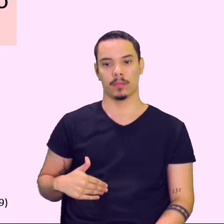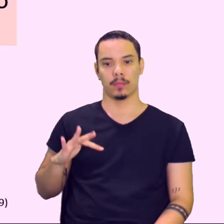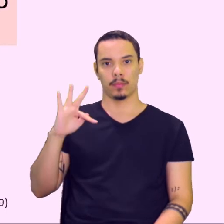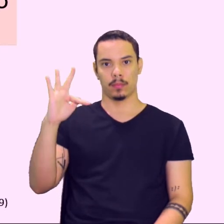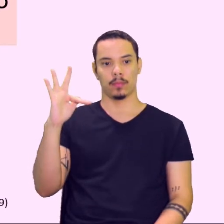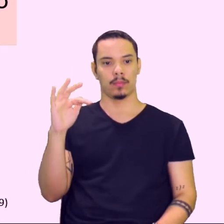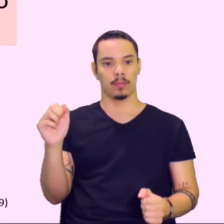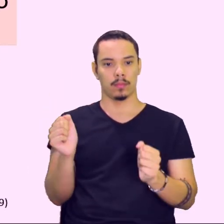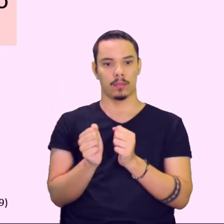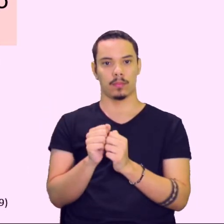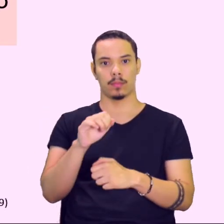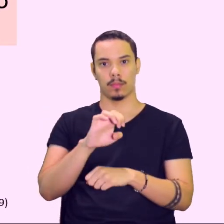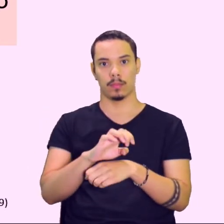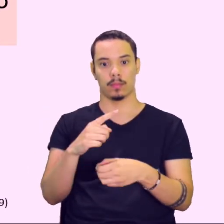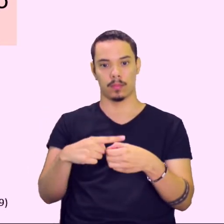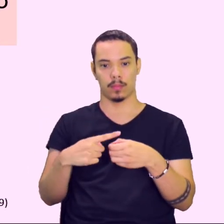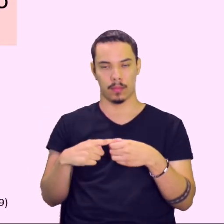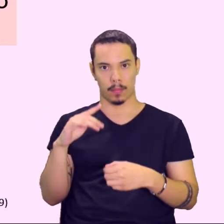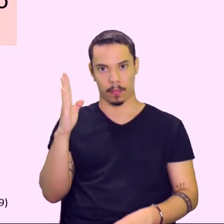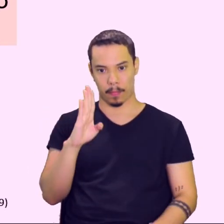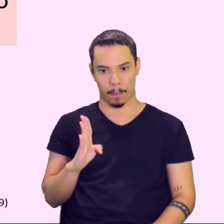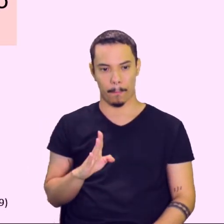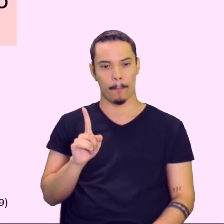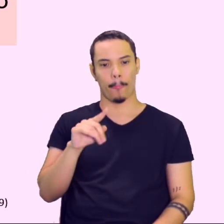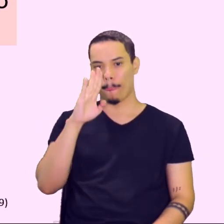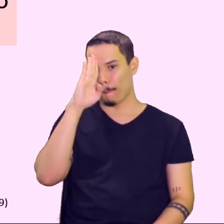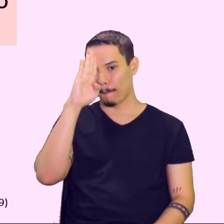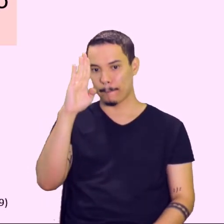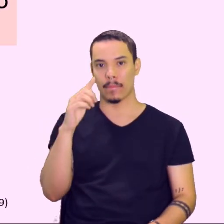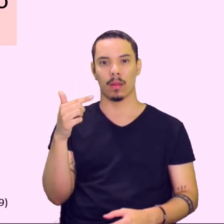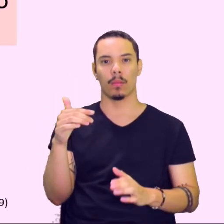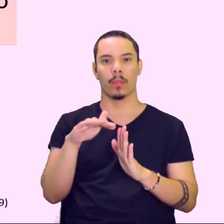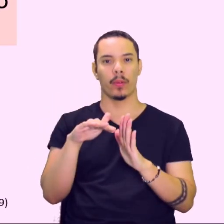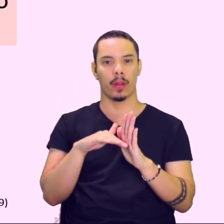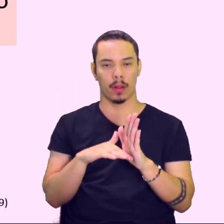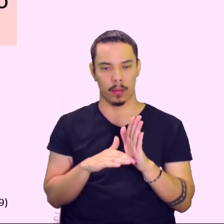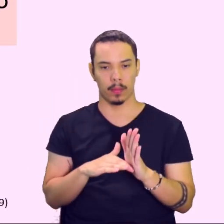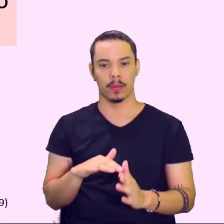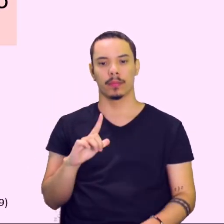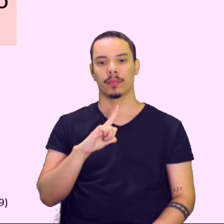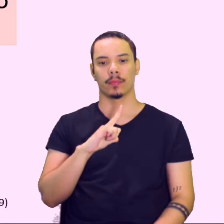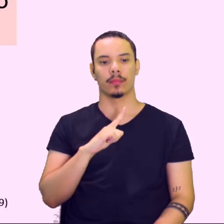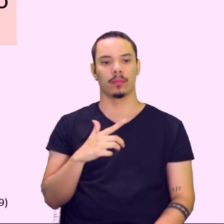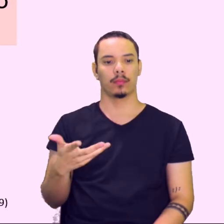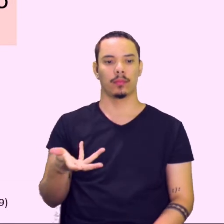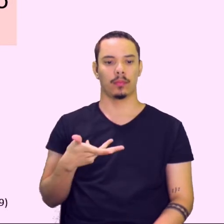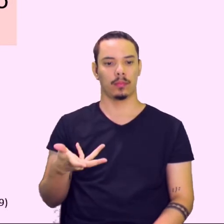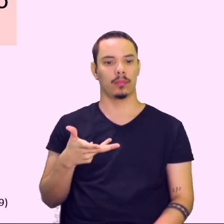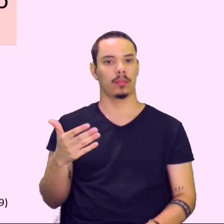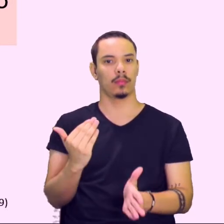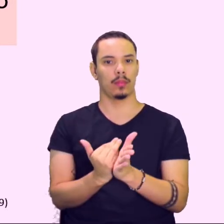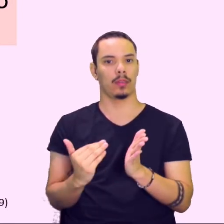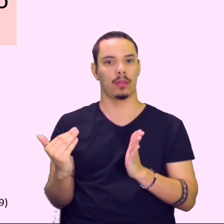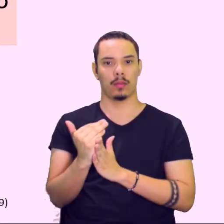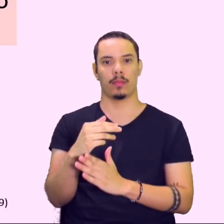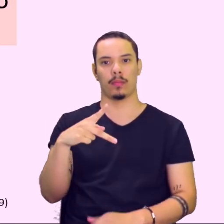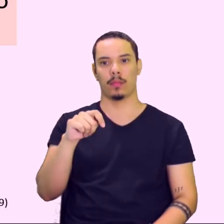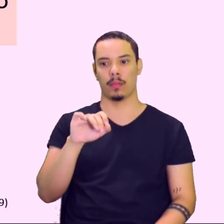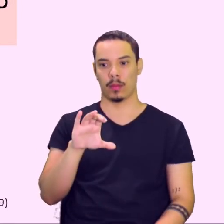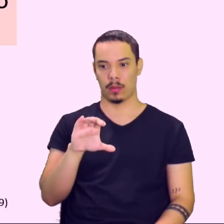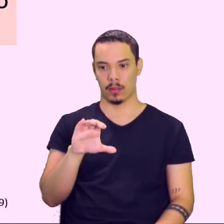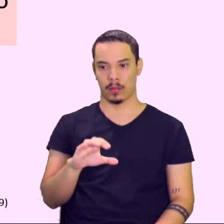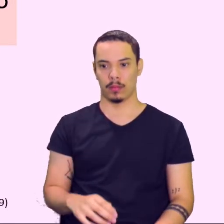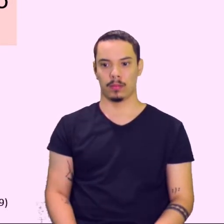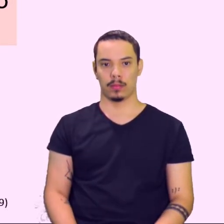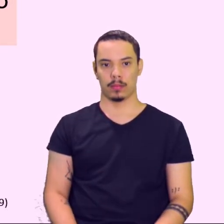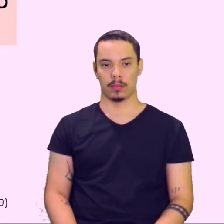os estados e municípios brasileiros, foi um dos pilares do programa de aceleração do crescimento, o PAC. Então teve,